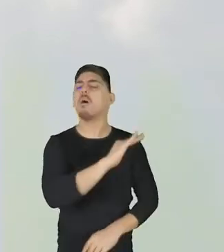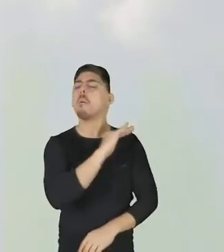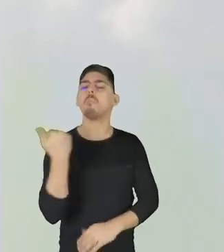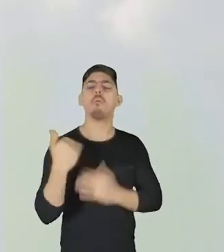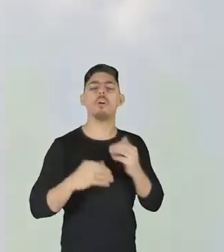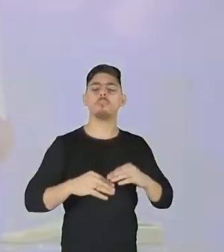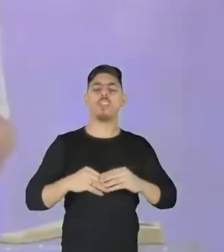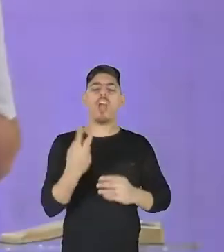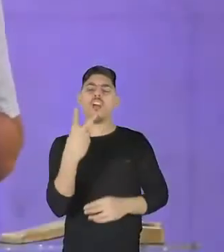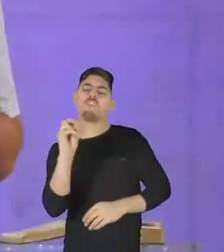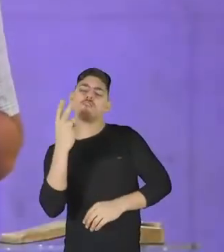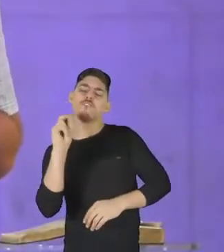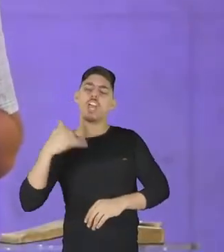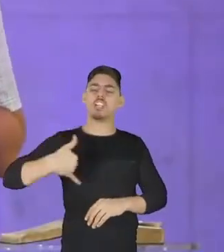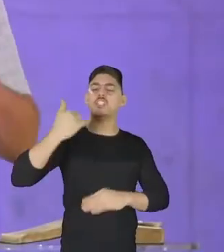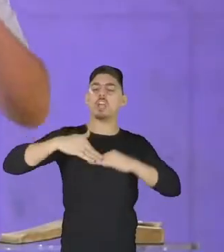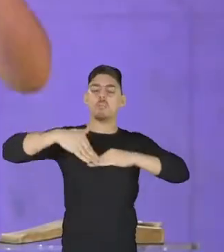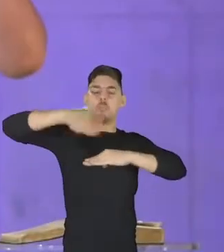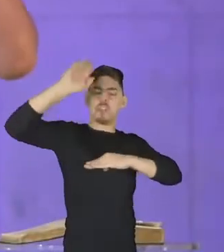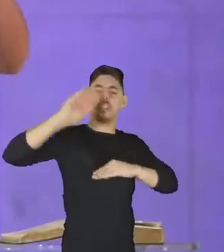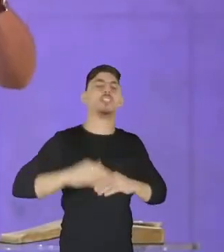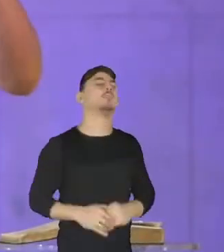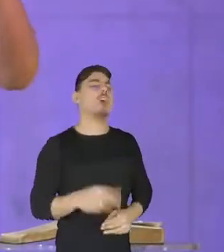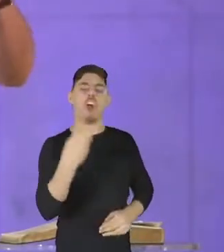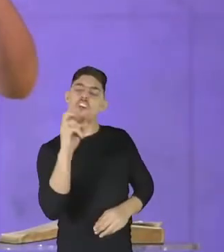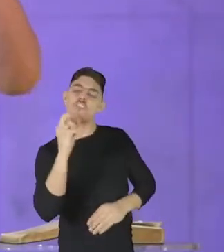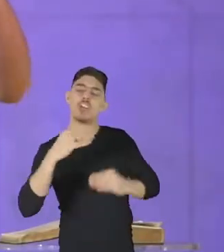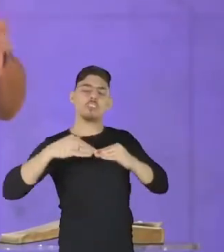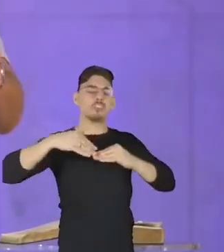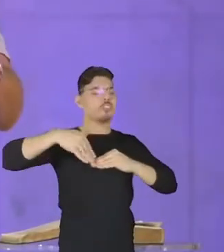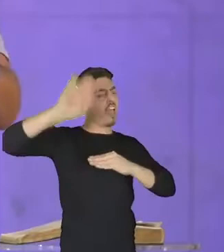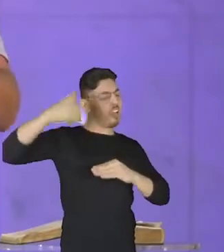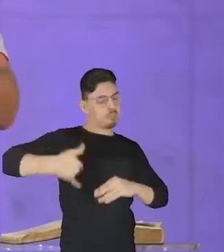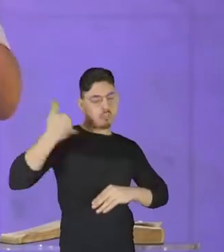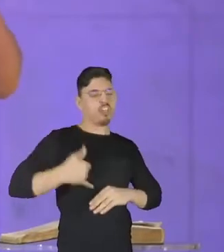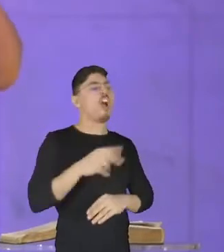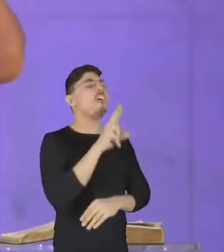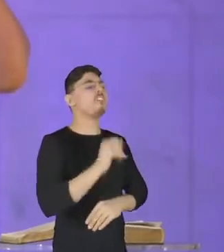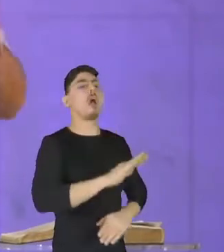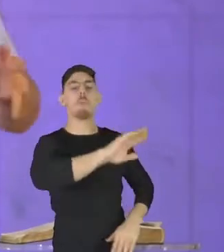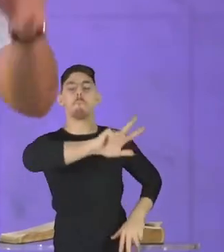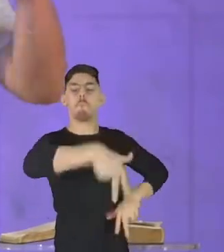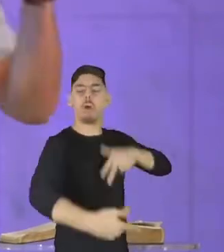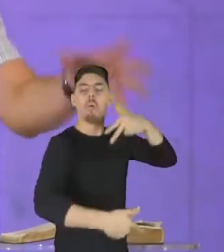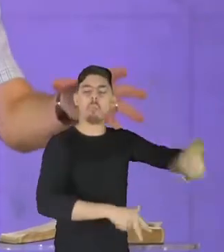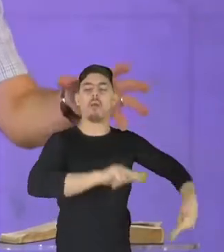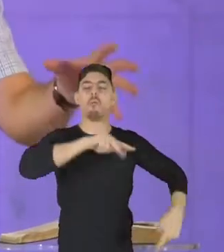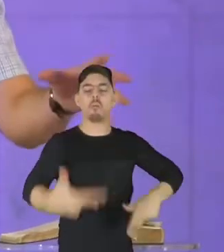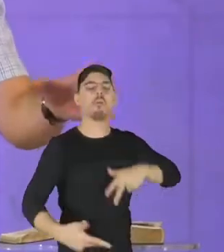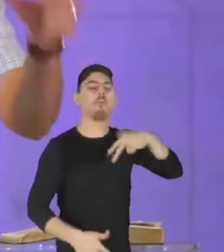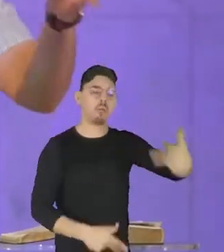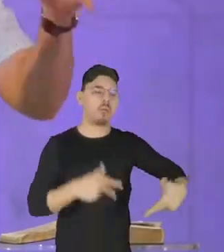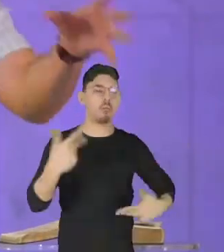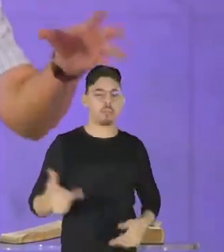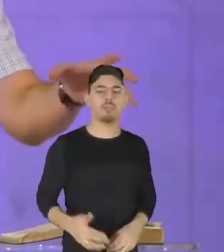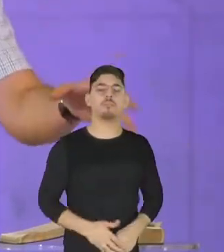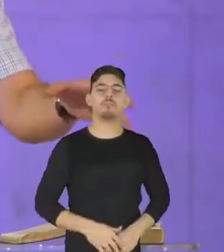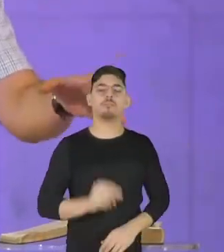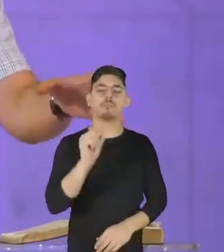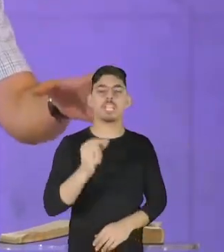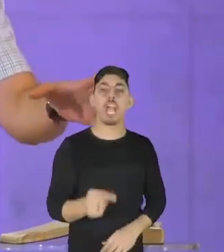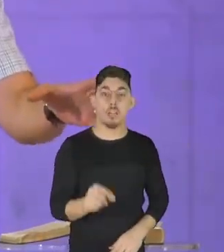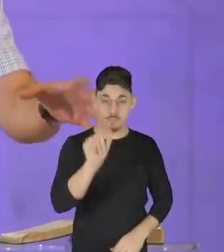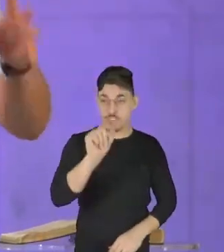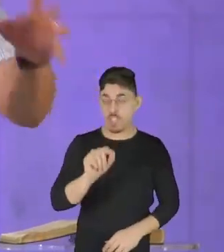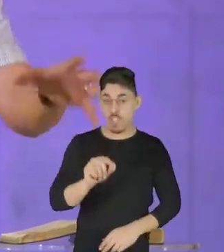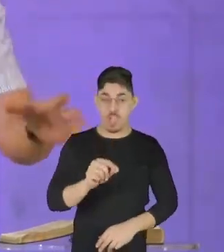de 20 anos para cima. O povo passou 40 dias espiando, e agora seriam 40 anos, um ano para cada